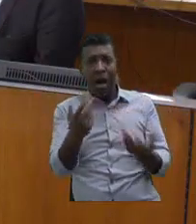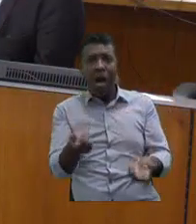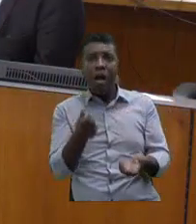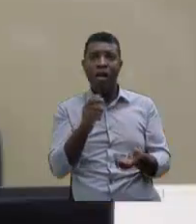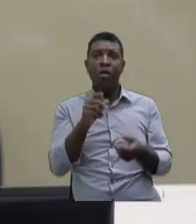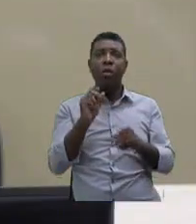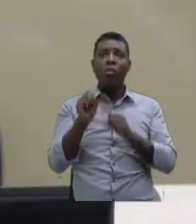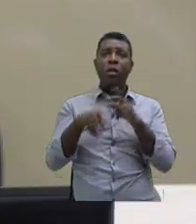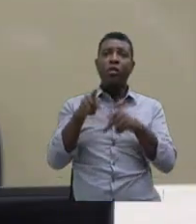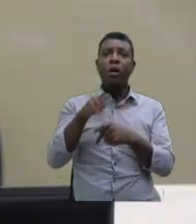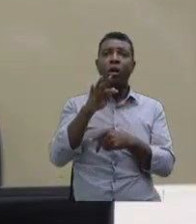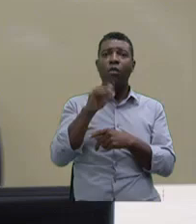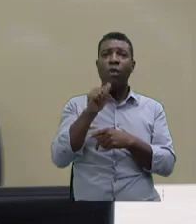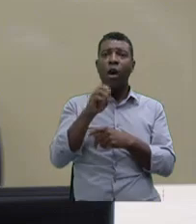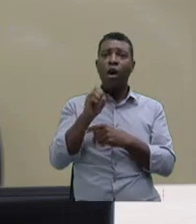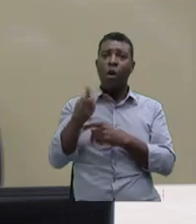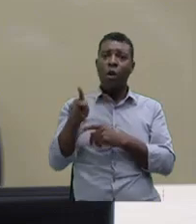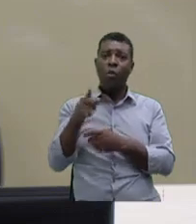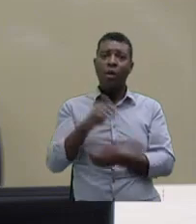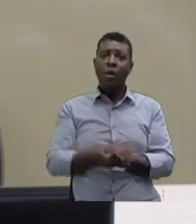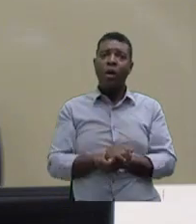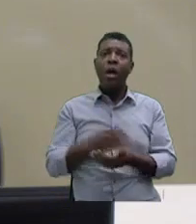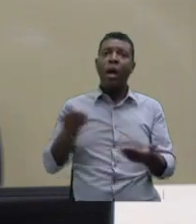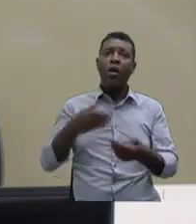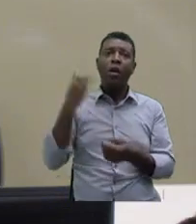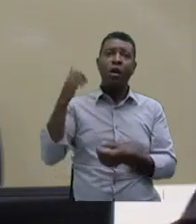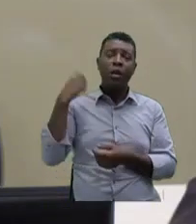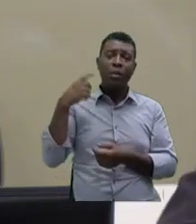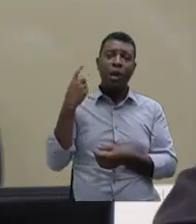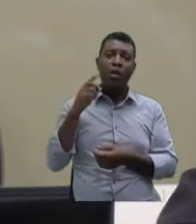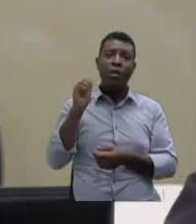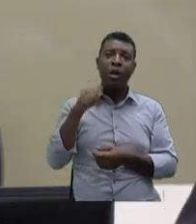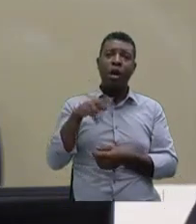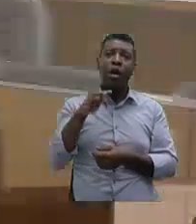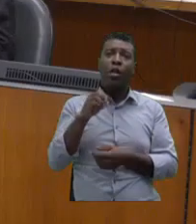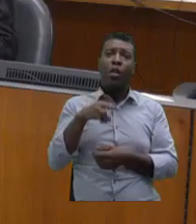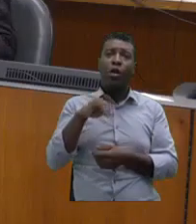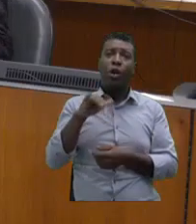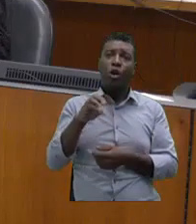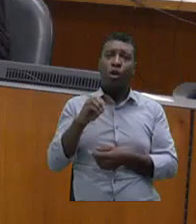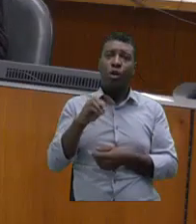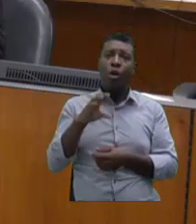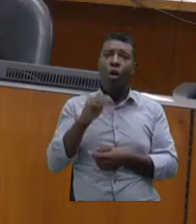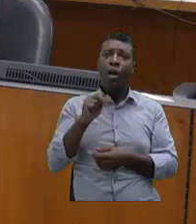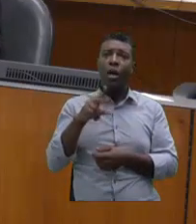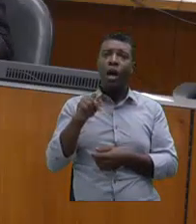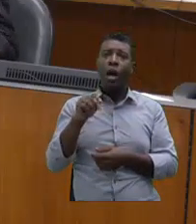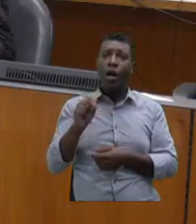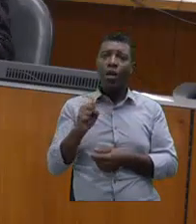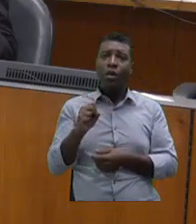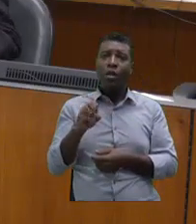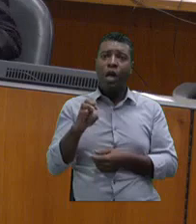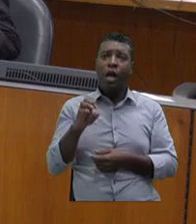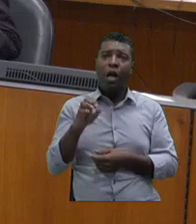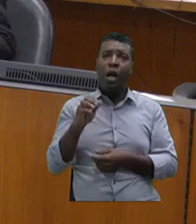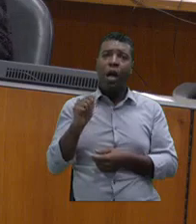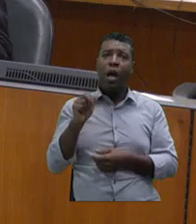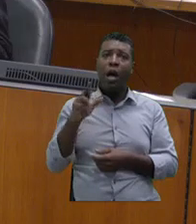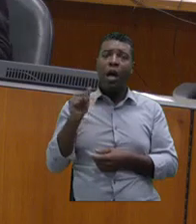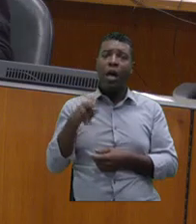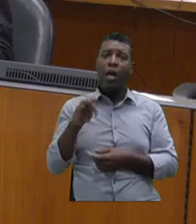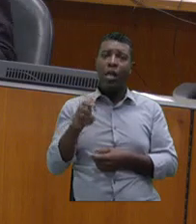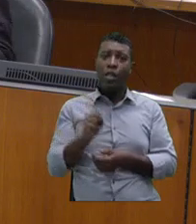Bom, vou passar a palavra agora para o deputado Antônio Carlos Arantes. Obrigado, deputado Mauro Tramonte, cumprimentar